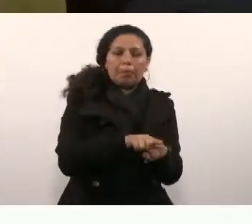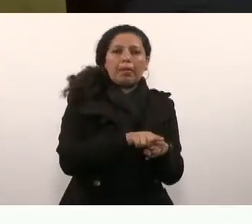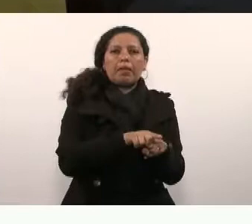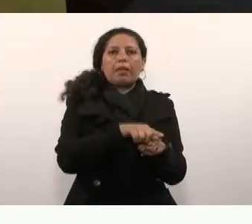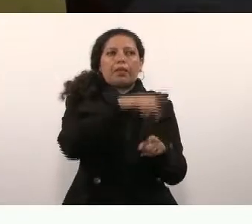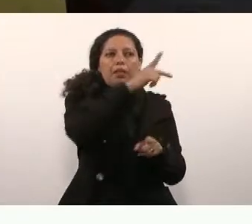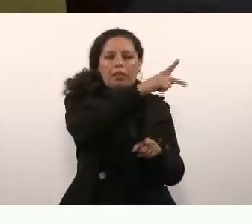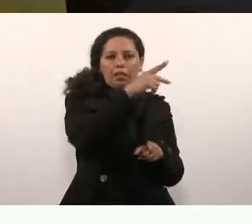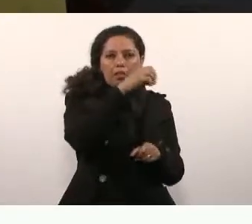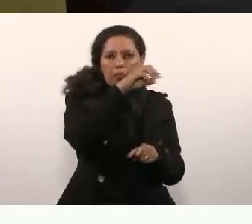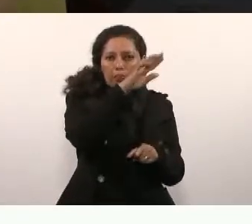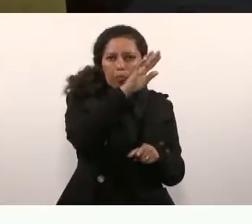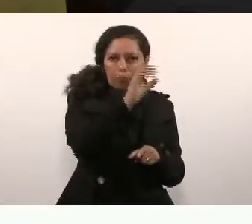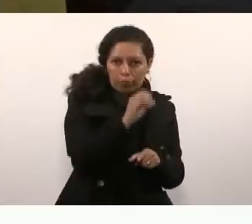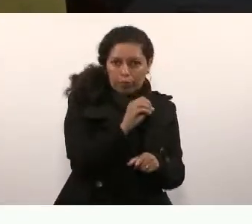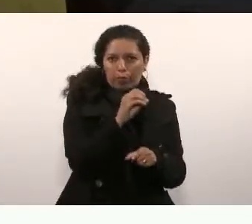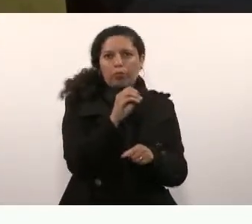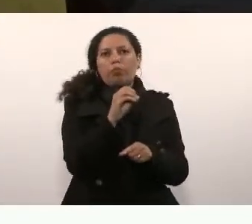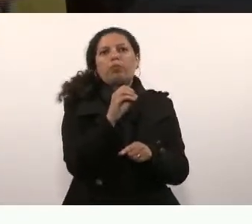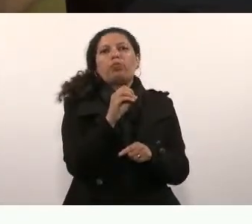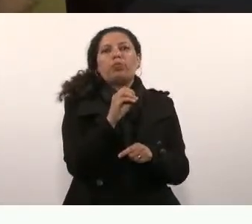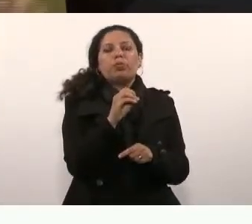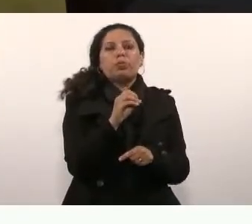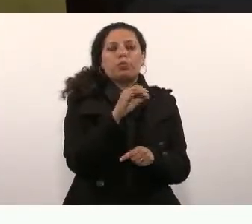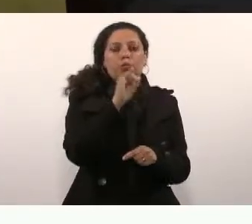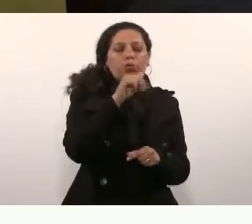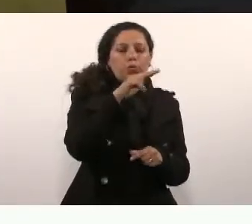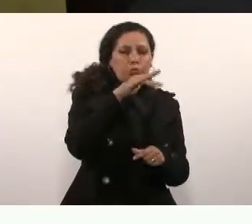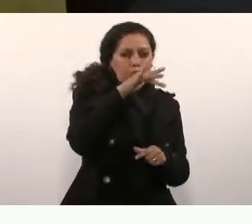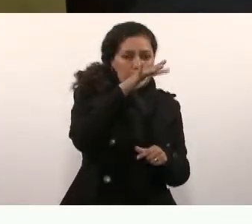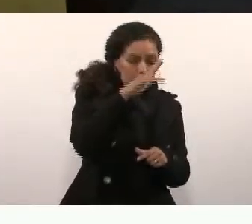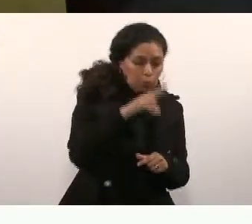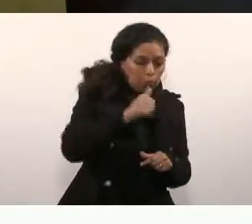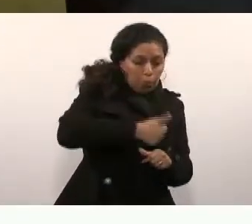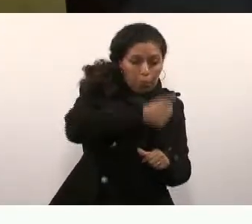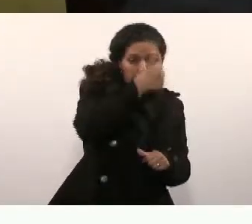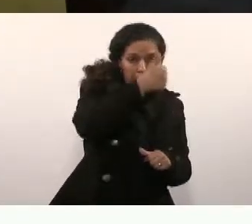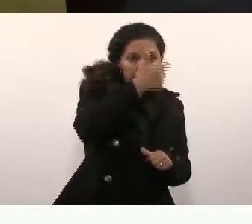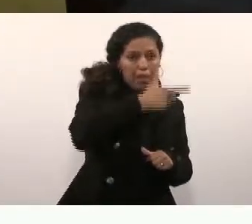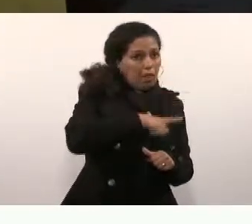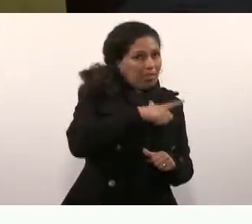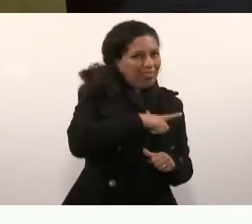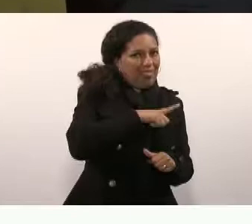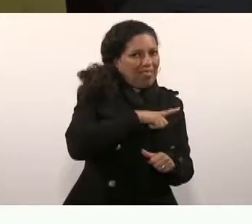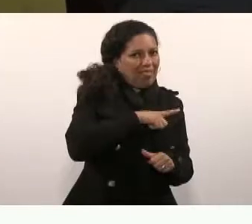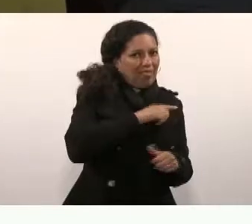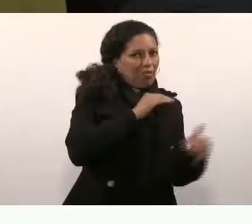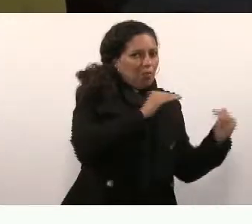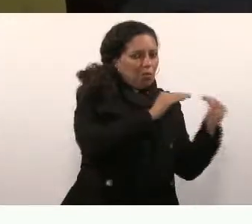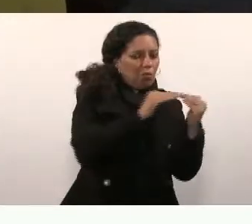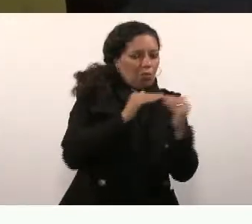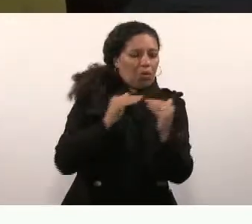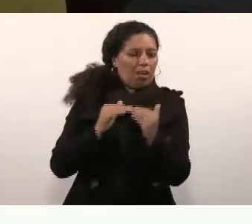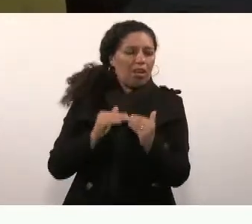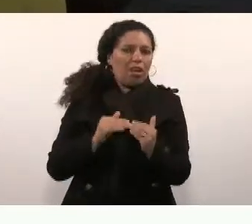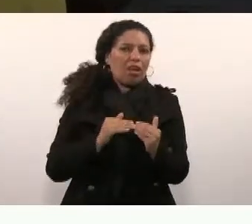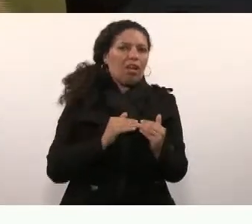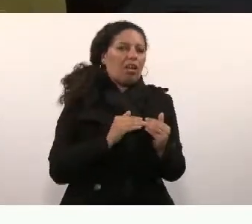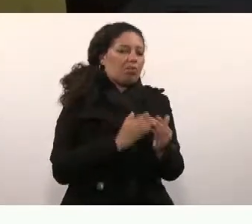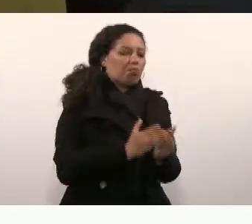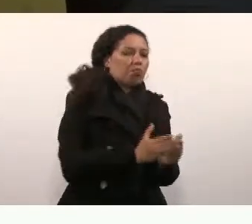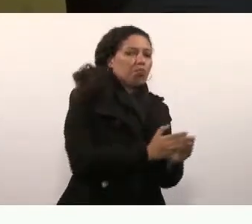assim é extraordinário, é o melhor disparado do Brasil, é o único comparado competitivamente aos portos europeus,